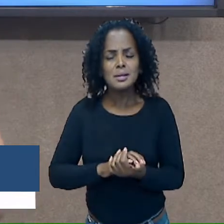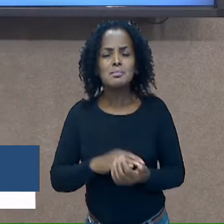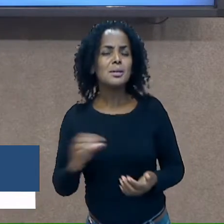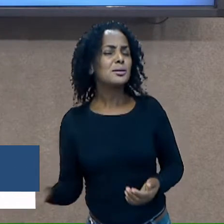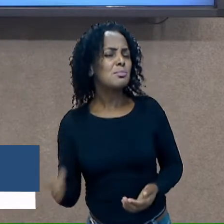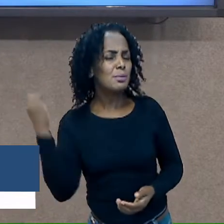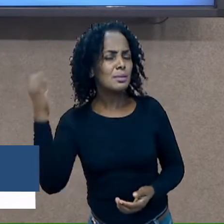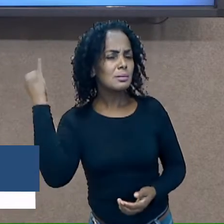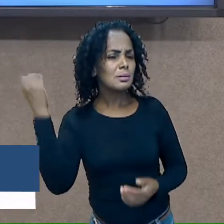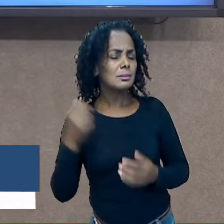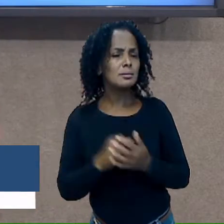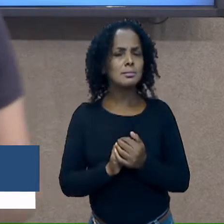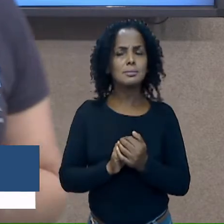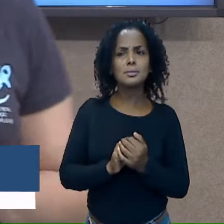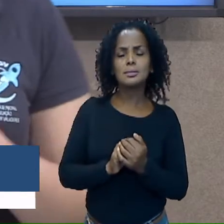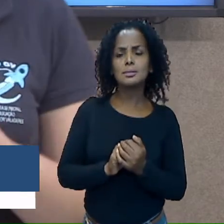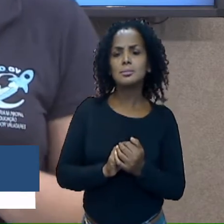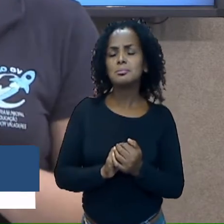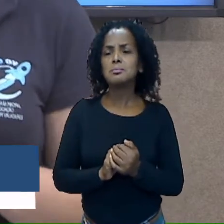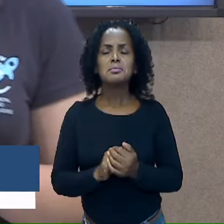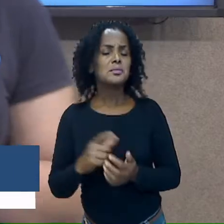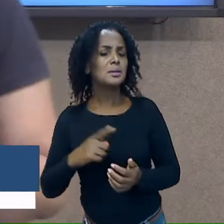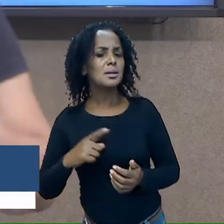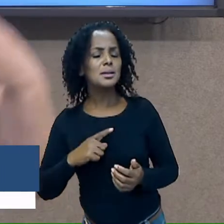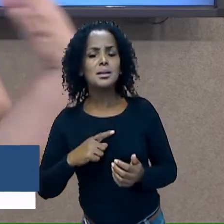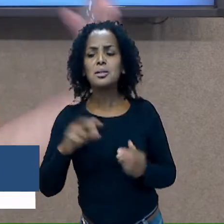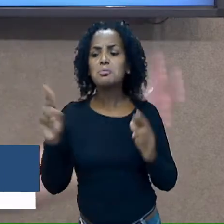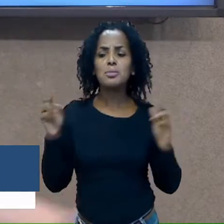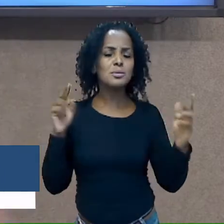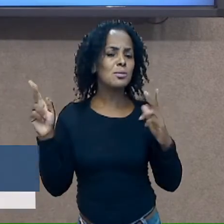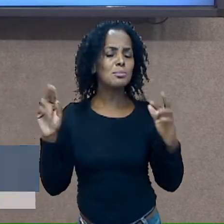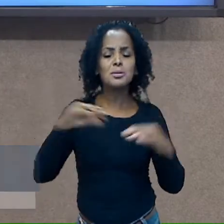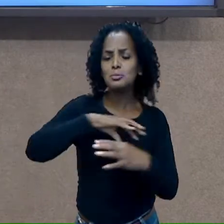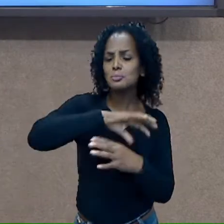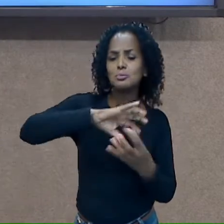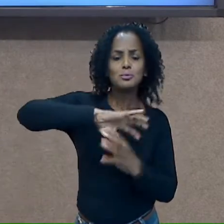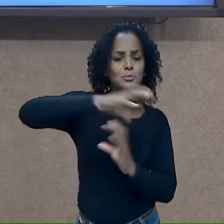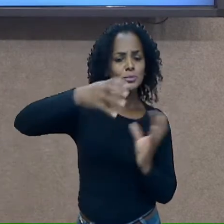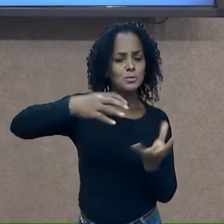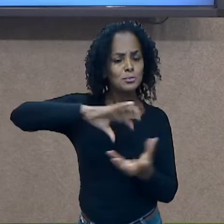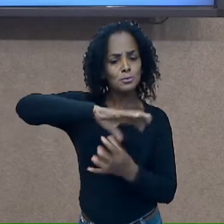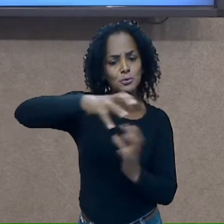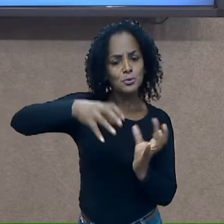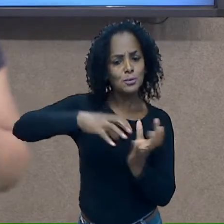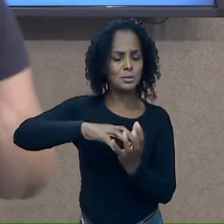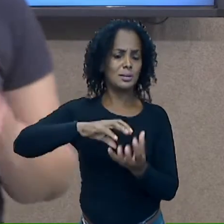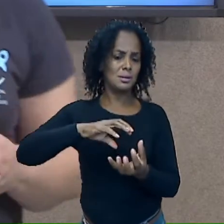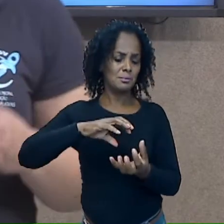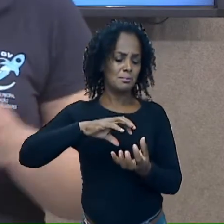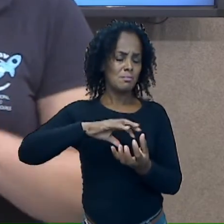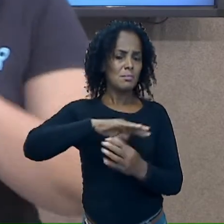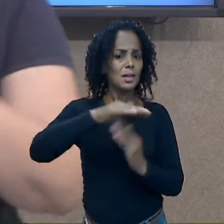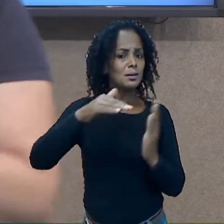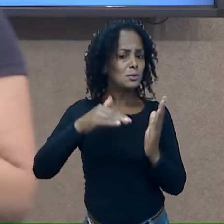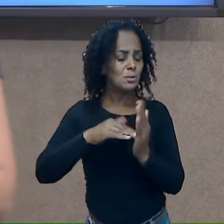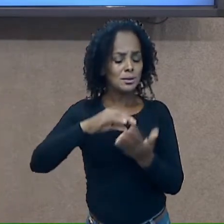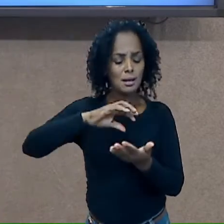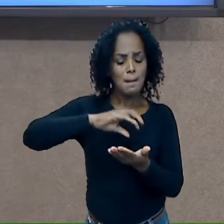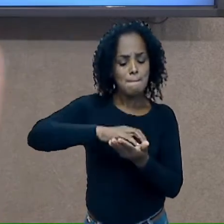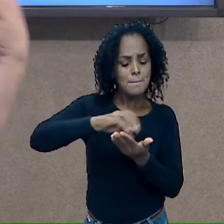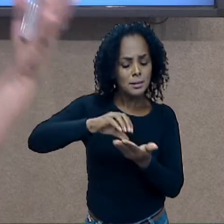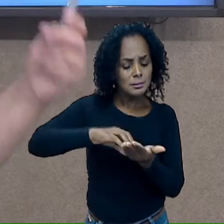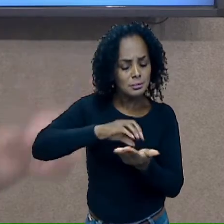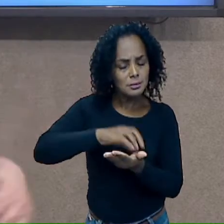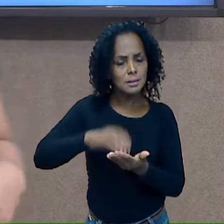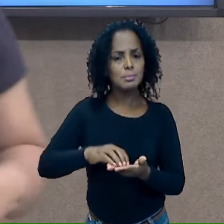que a gente lembre-se o tempo todo, que tem um ponto em comum em todas as tribos. Eles usam elementos naturais